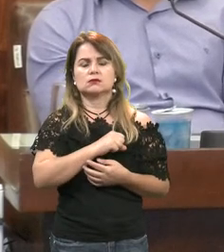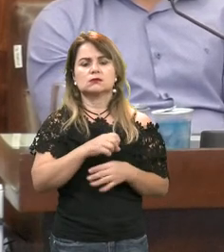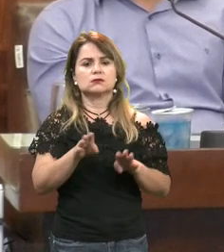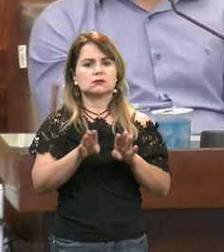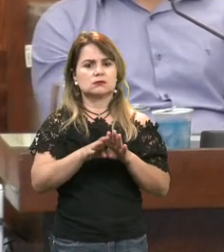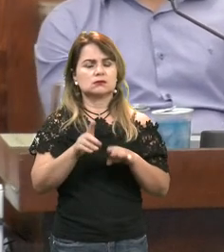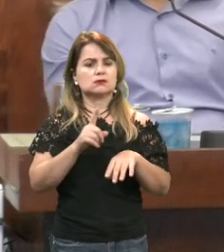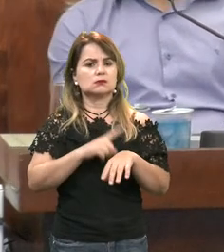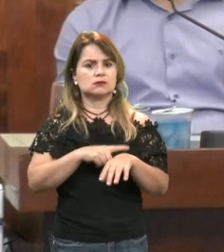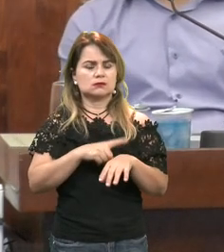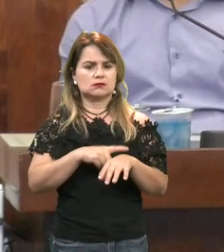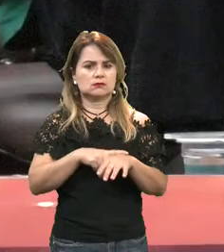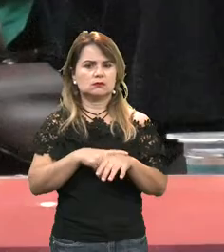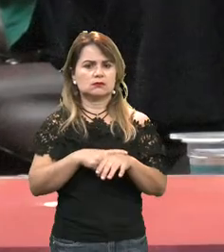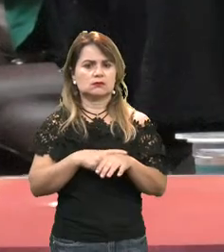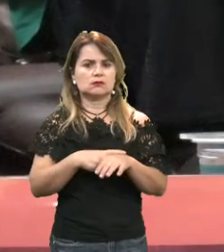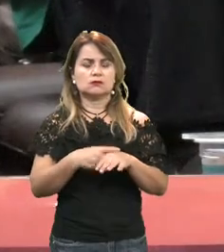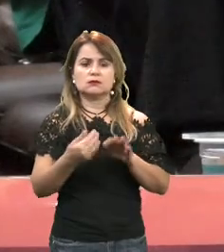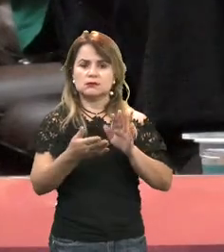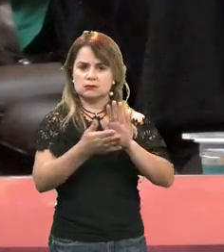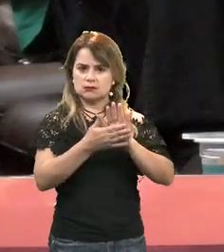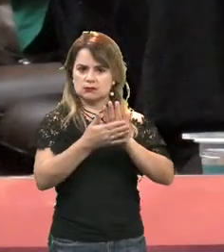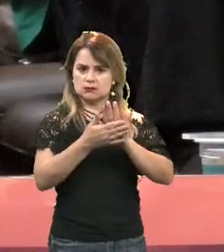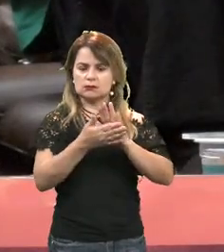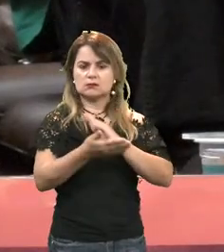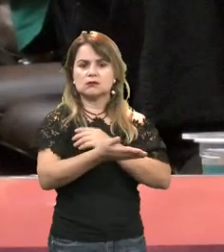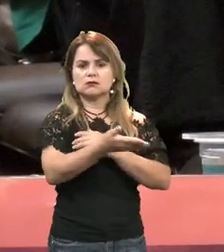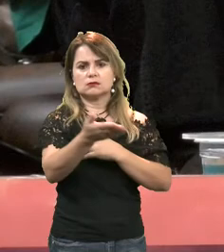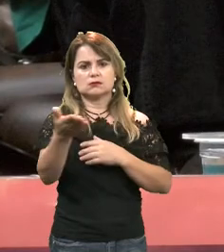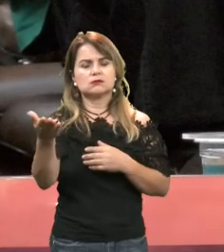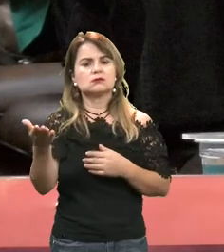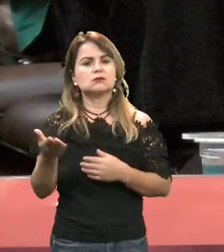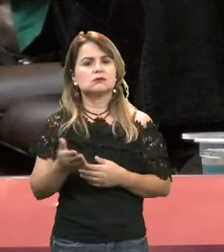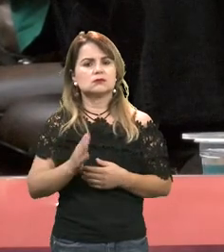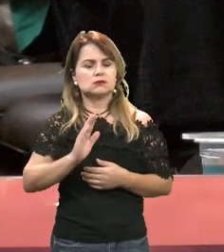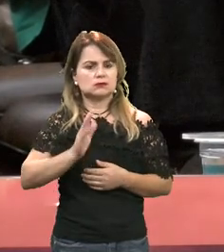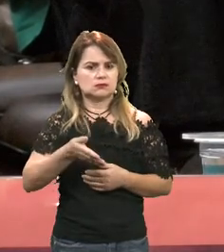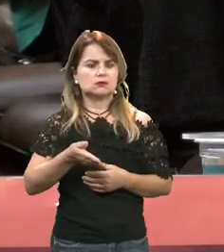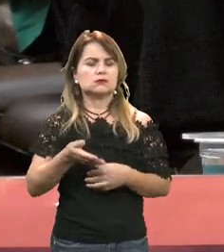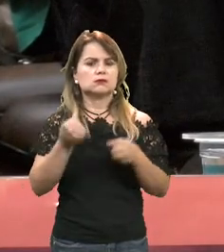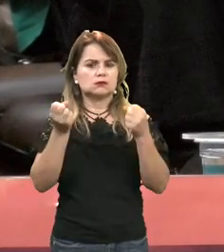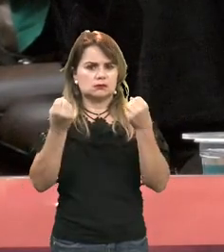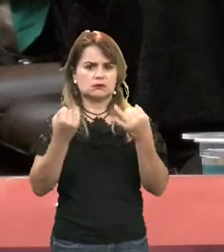tempo. Quero também parabenizar todos, como já muito bem colocado aqui.